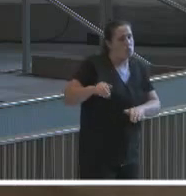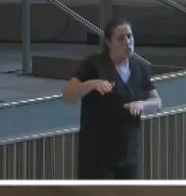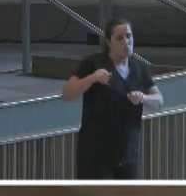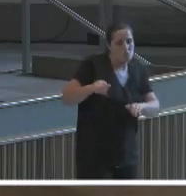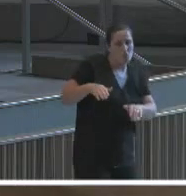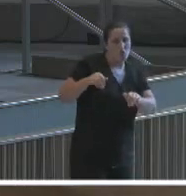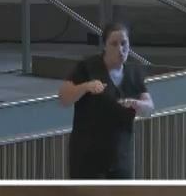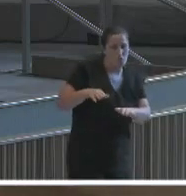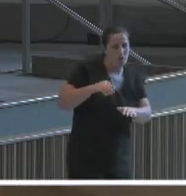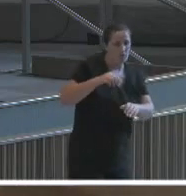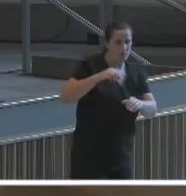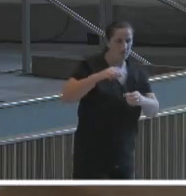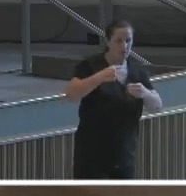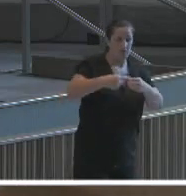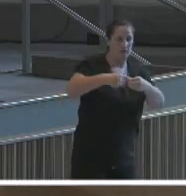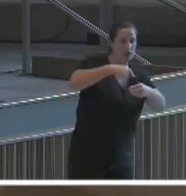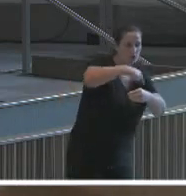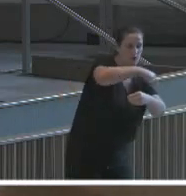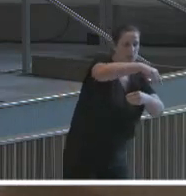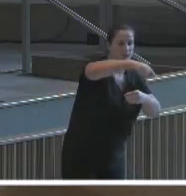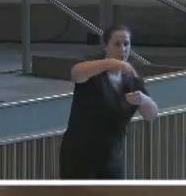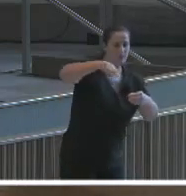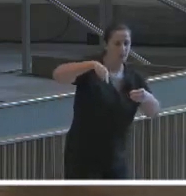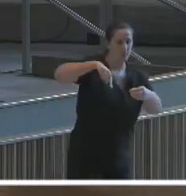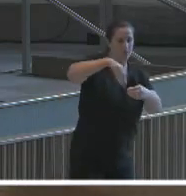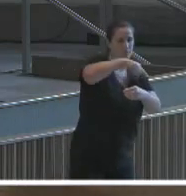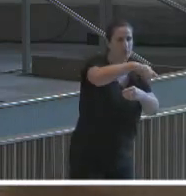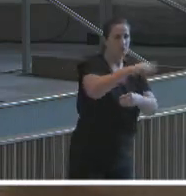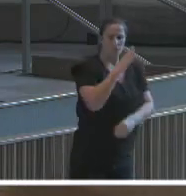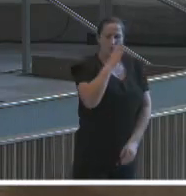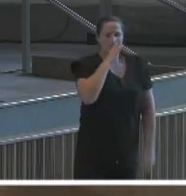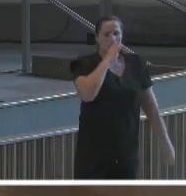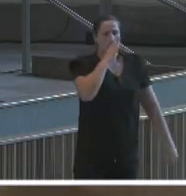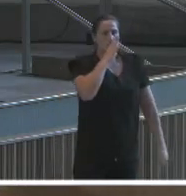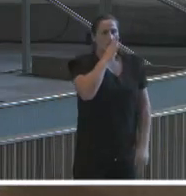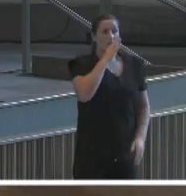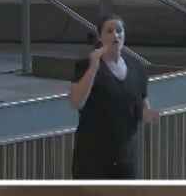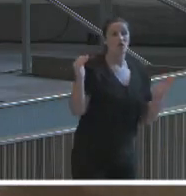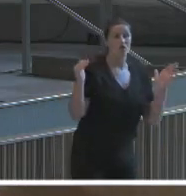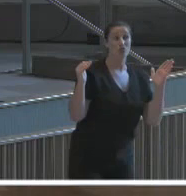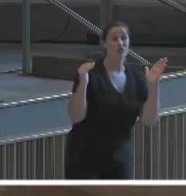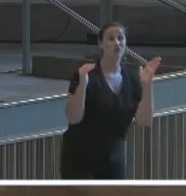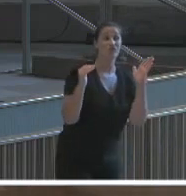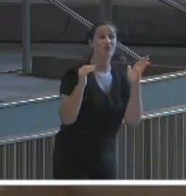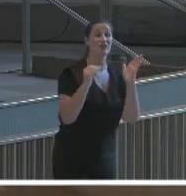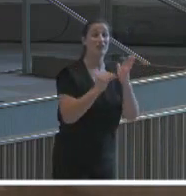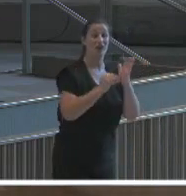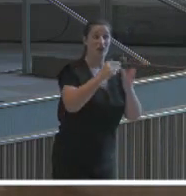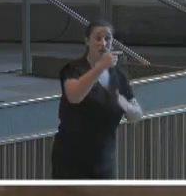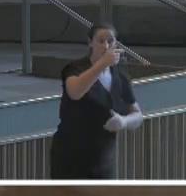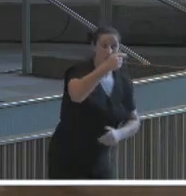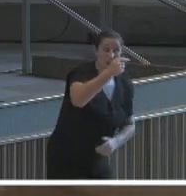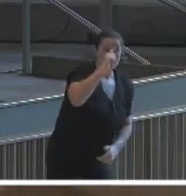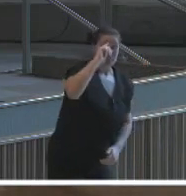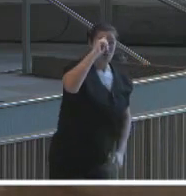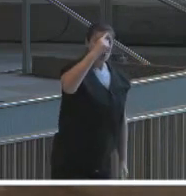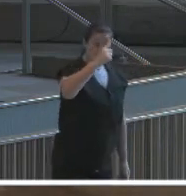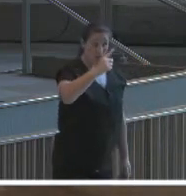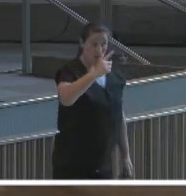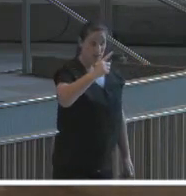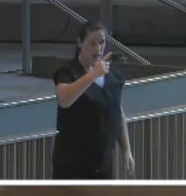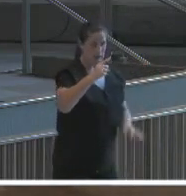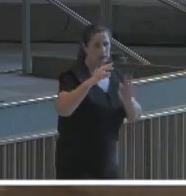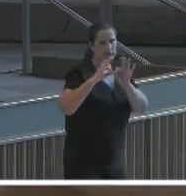da muralha em completo silêncio, e no final dessa marcha, uma distância que as flechas não